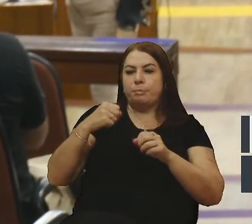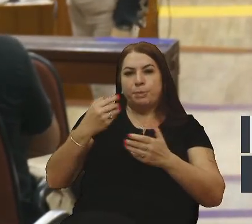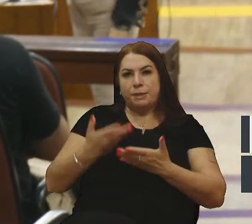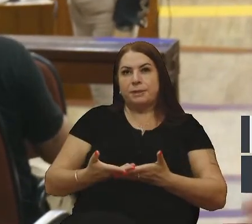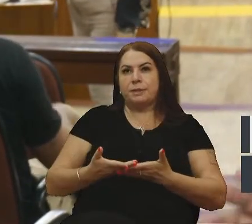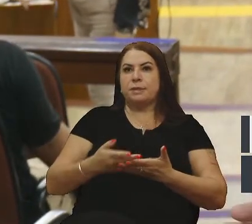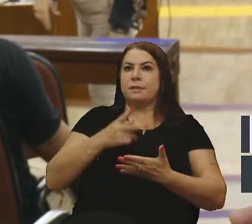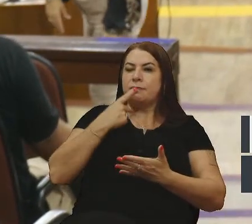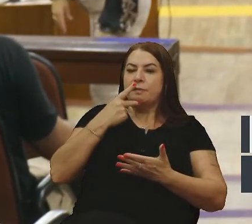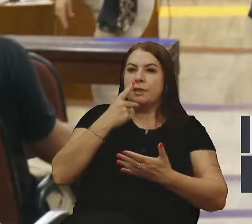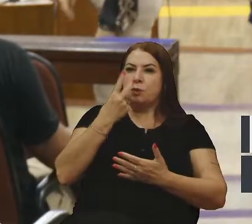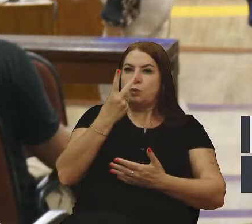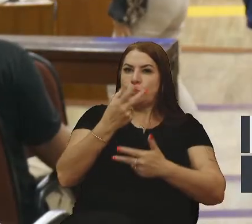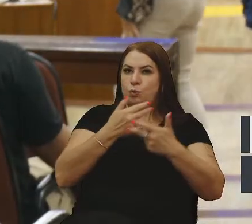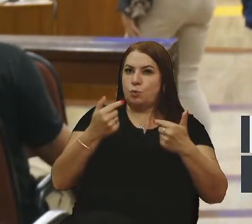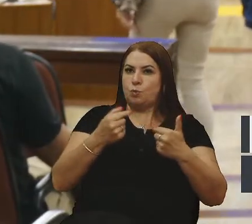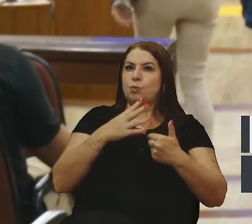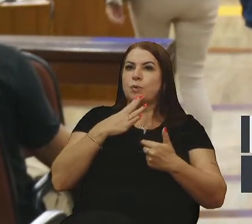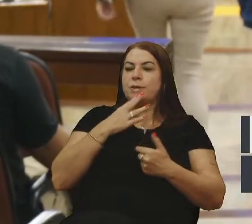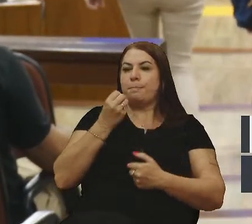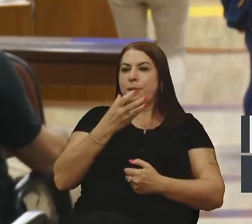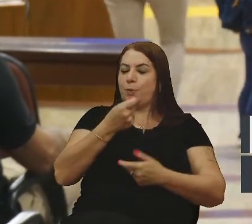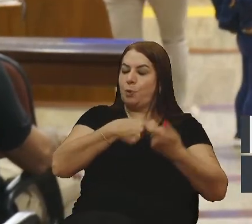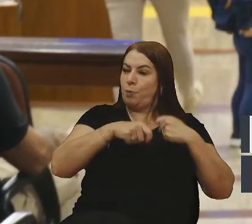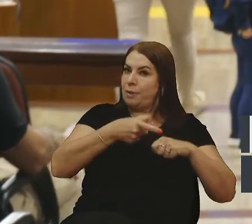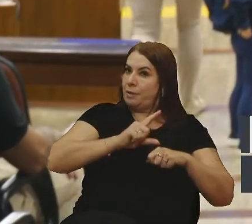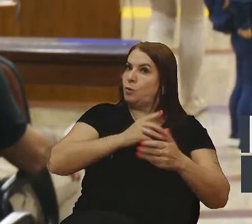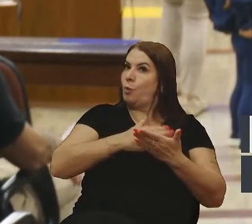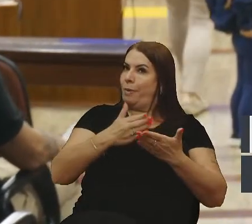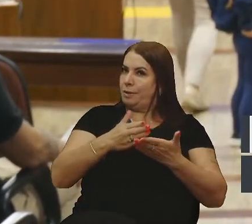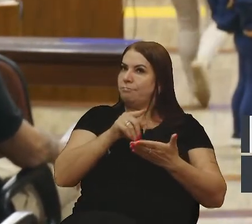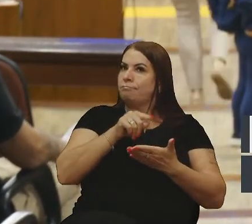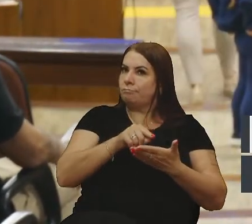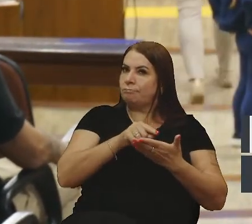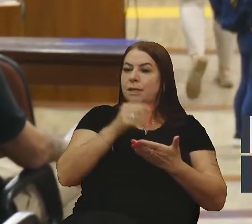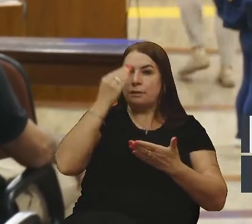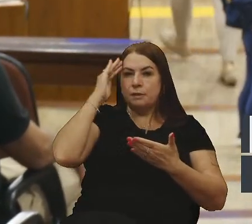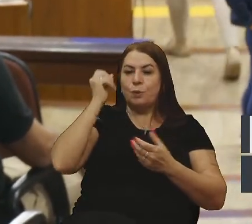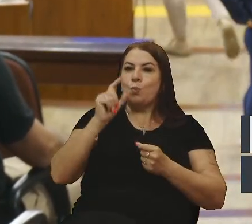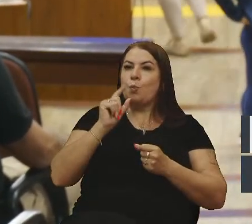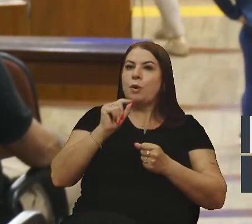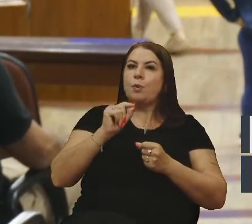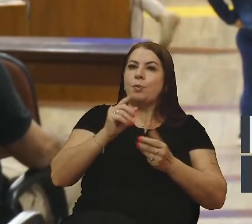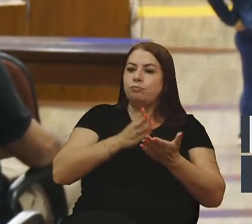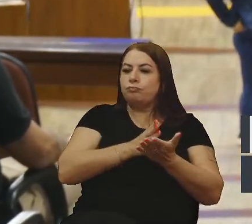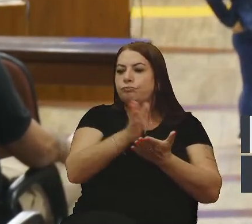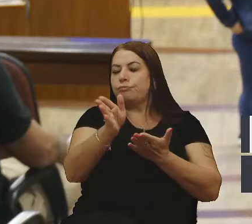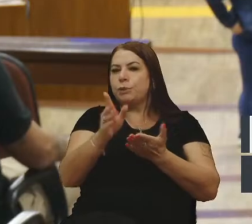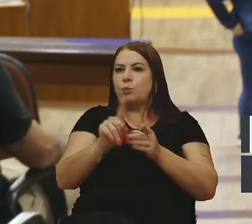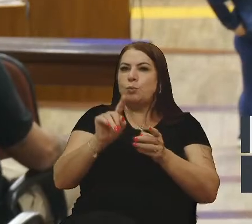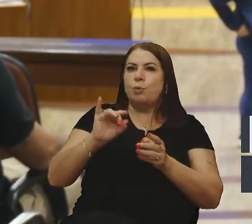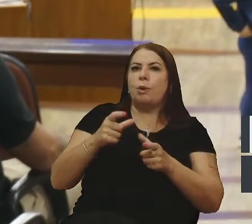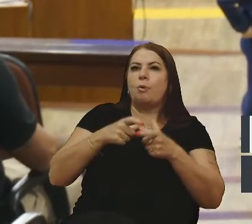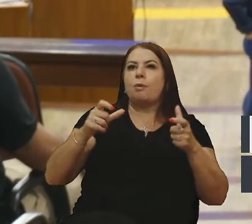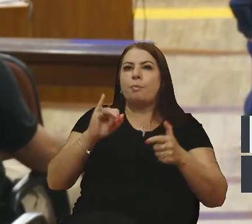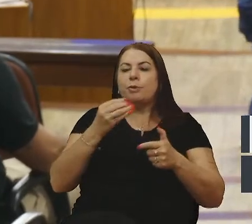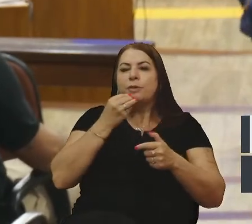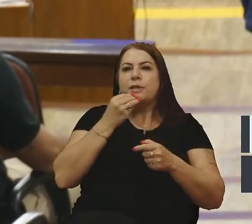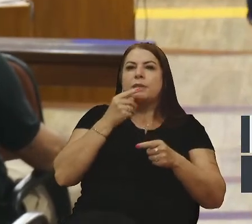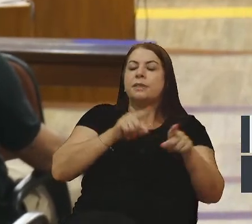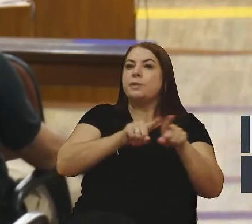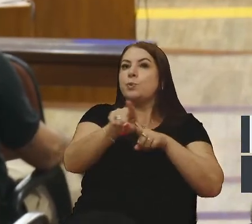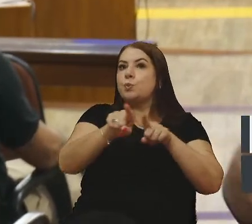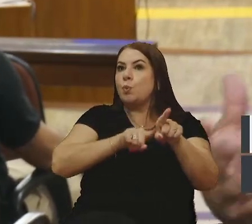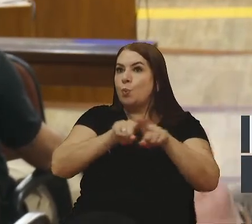eu falaria de duas coisas: conhecer bem o seu negócio antes de entrar nele, então entender bem qual é o seu segmento, qual é o tamanho da oportunidade, quem são os